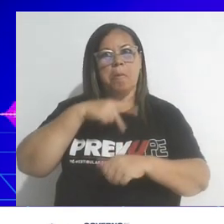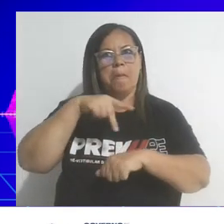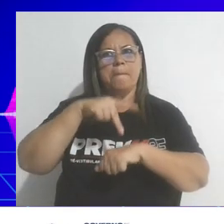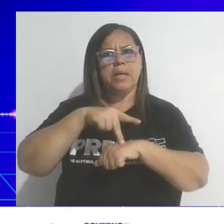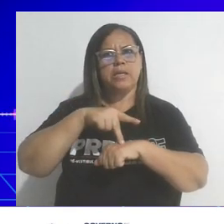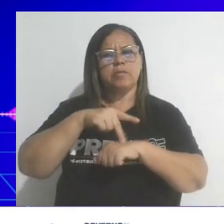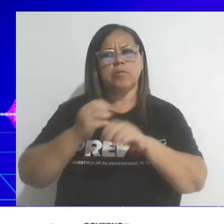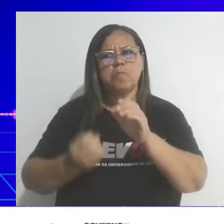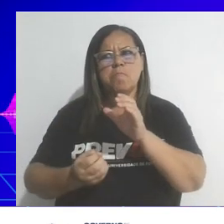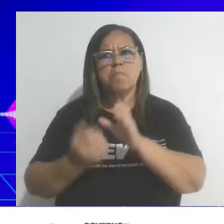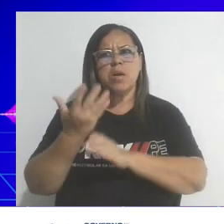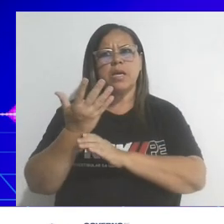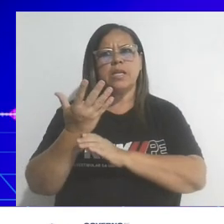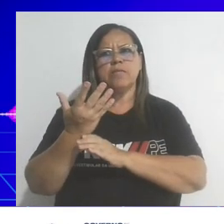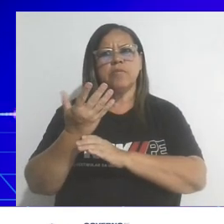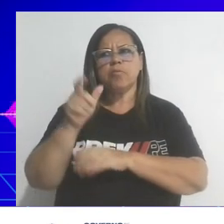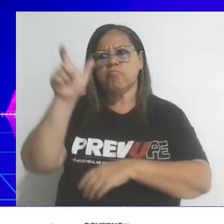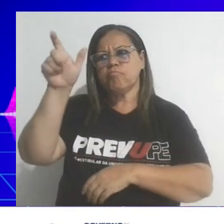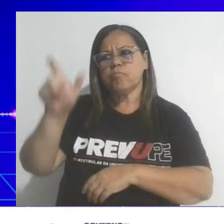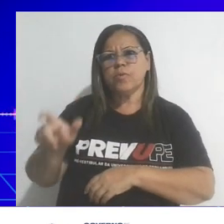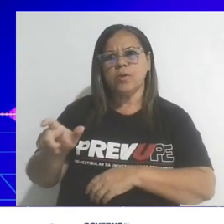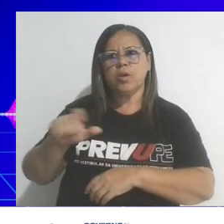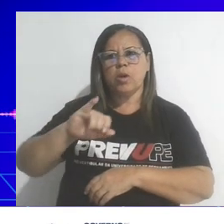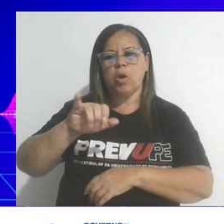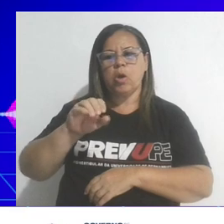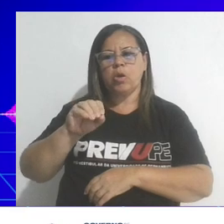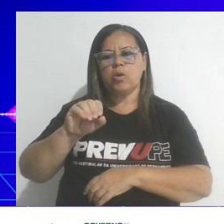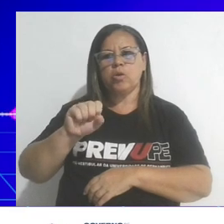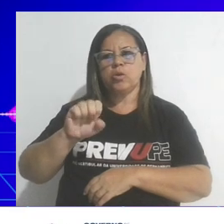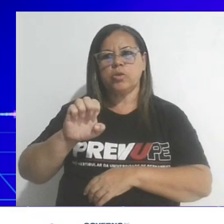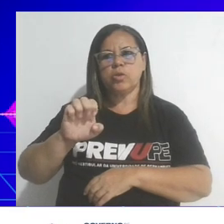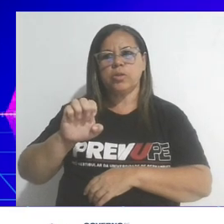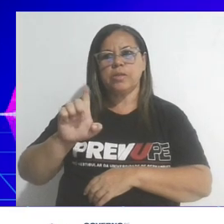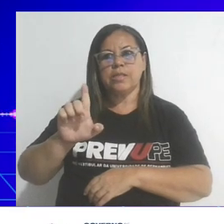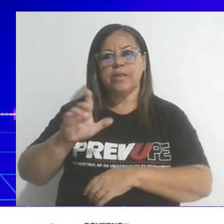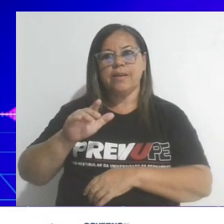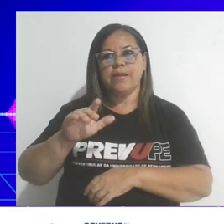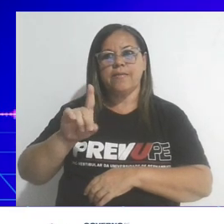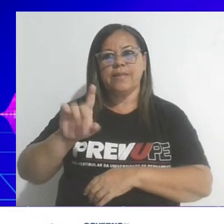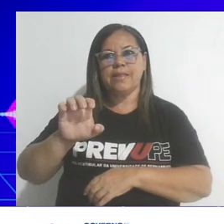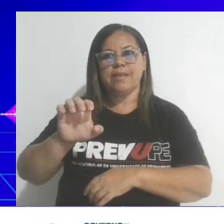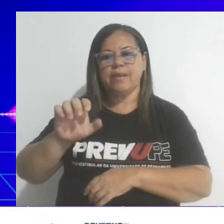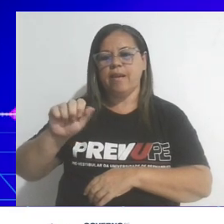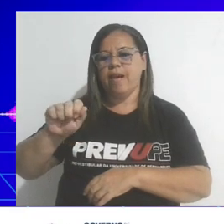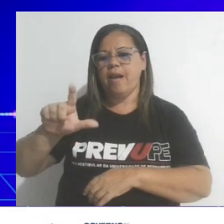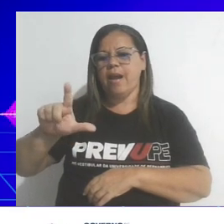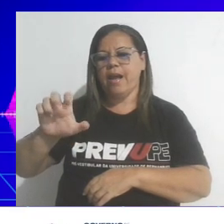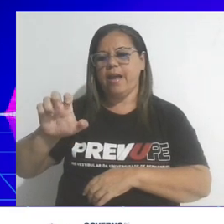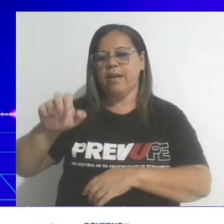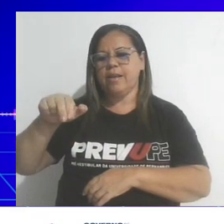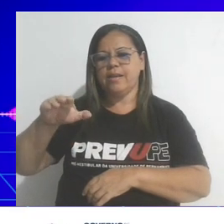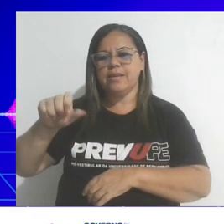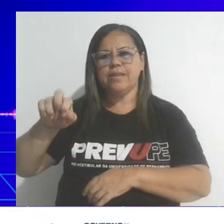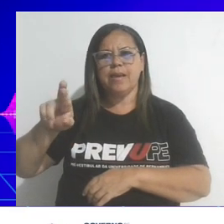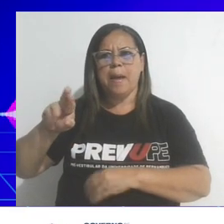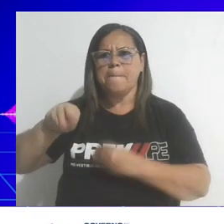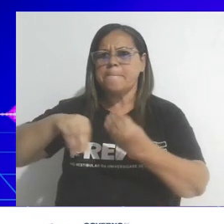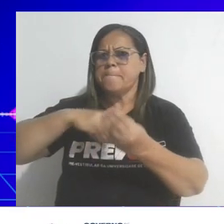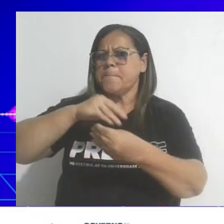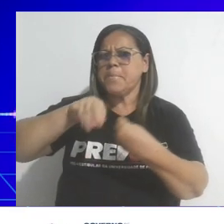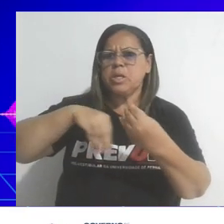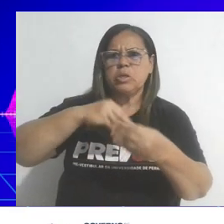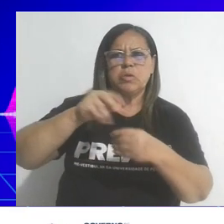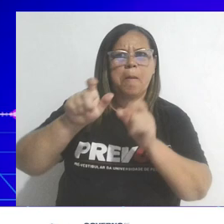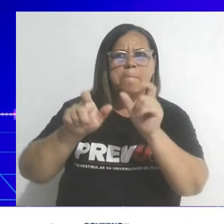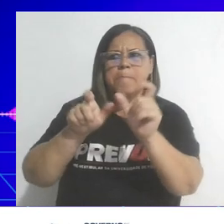época que surge em cena grande cara José de lingar ele era quase um DJ literário misturando palavras de um jeito incrível e